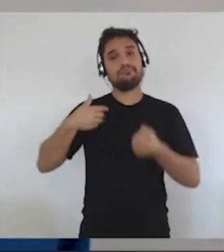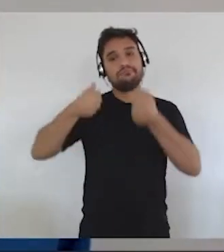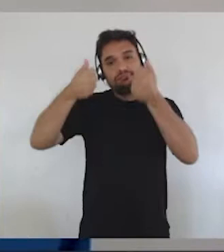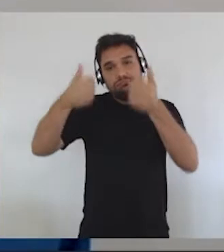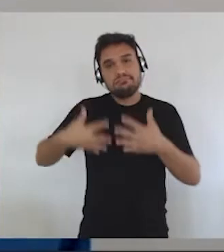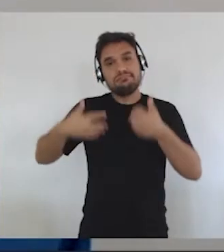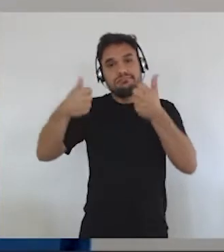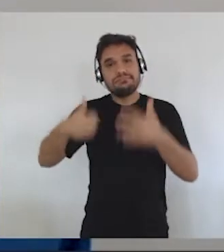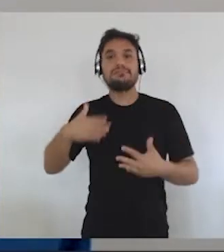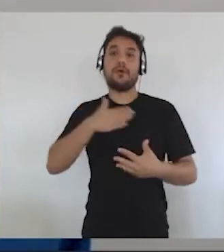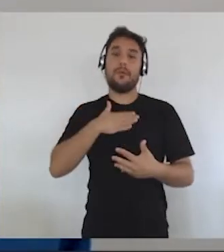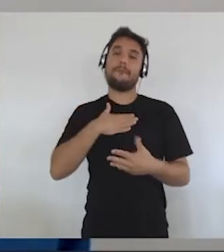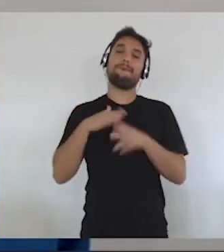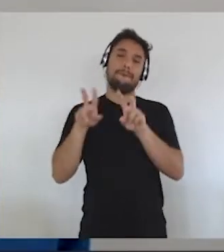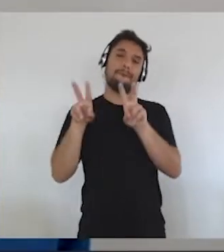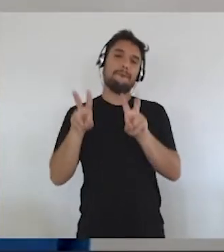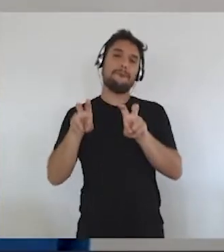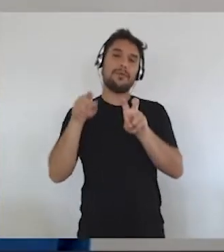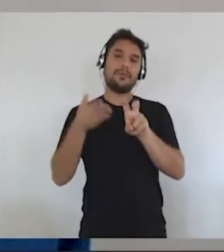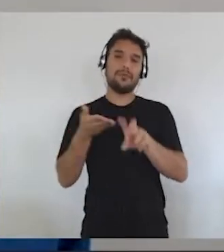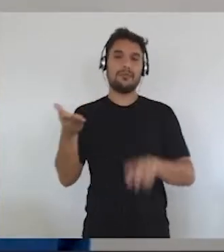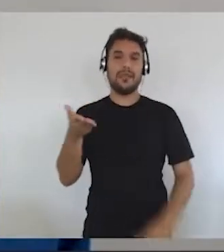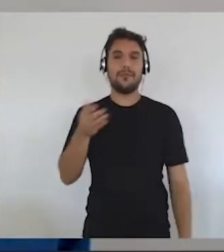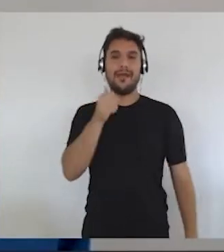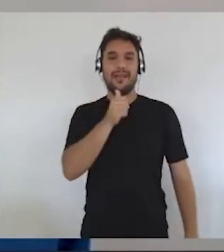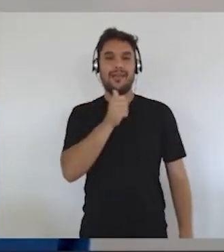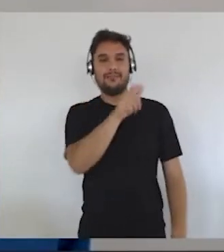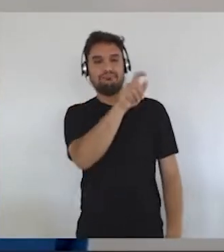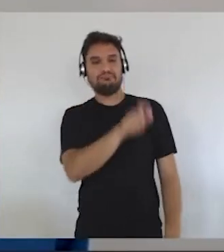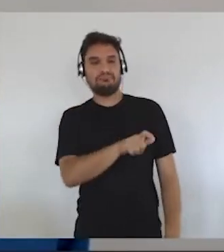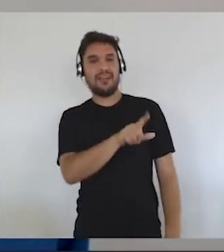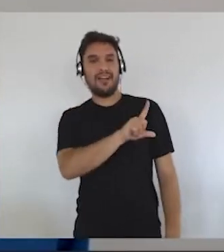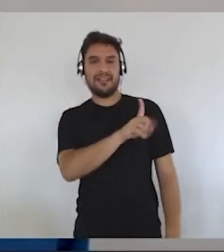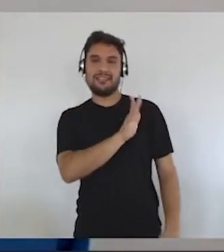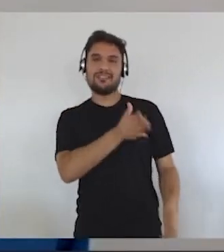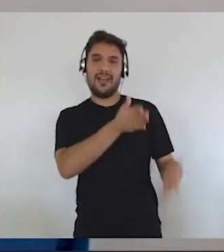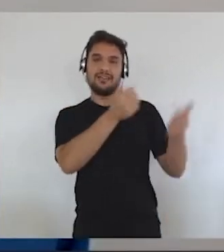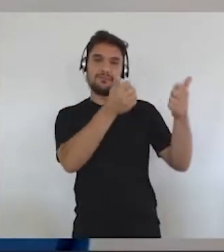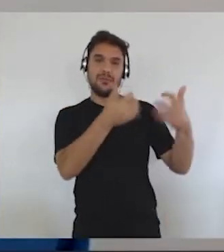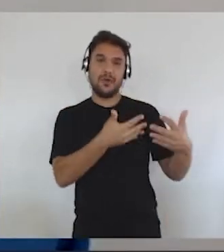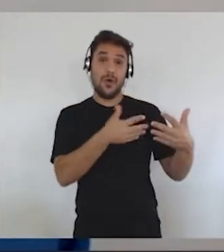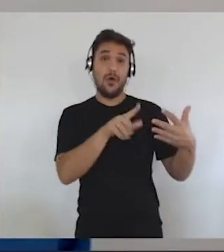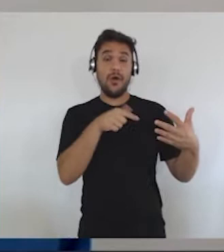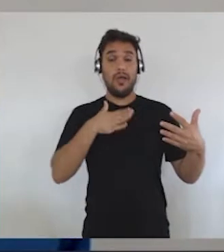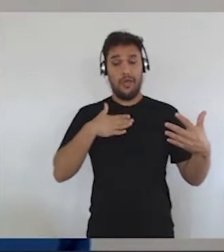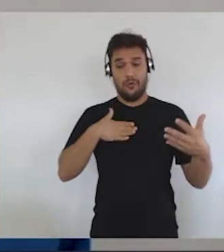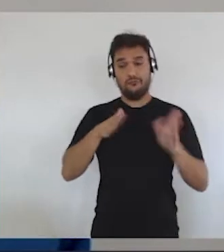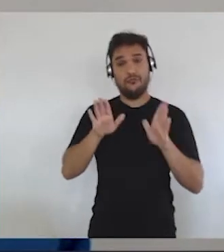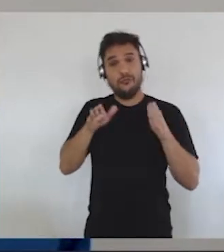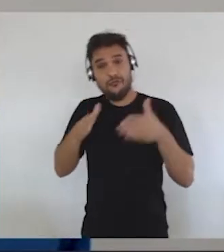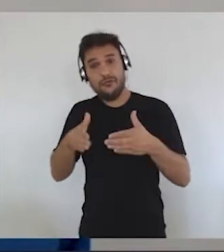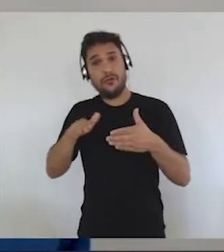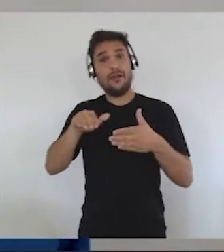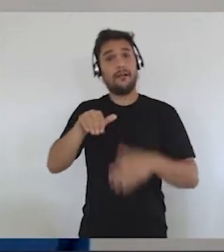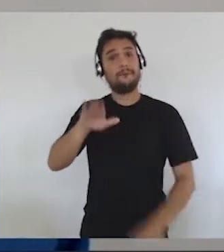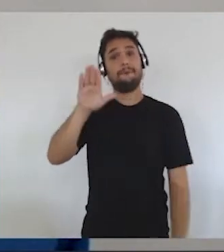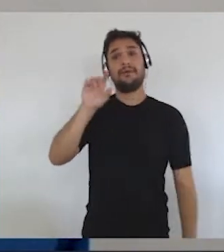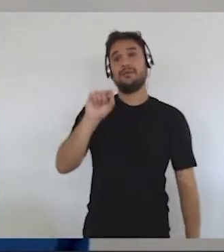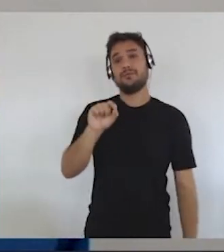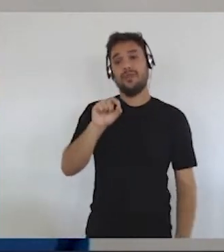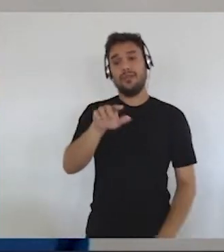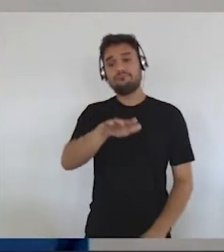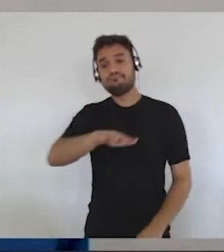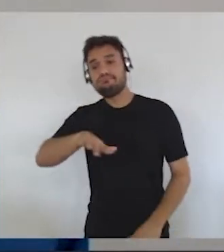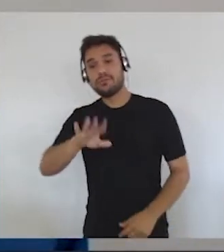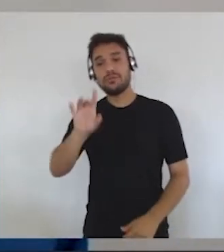à abordagem do meu tema, que, como disse a nossa moderadora, vai abordar os aspectos relacionados